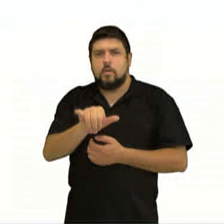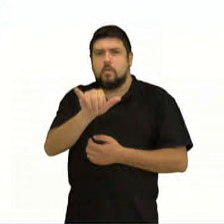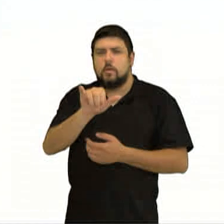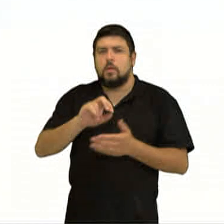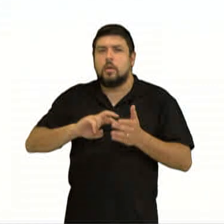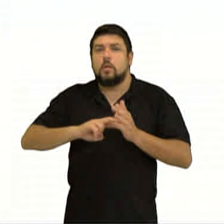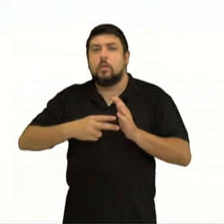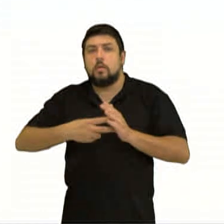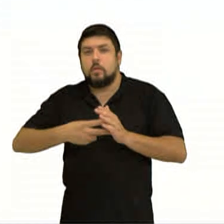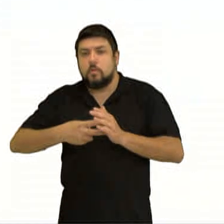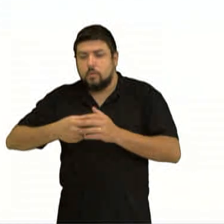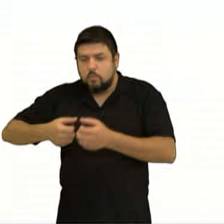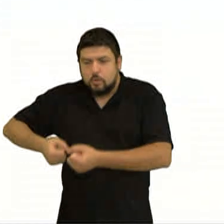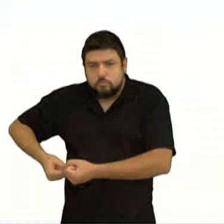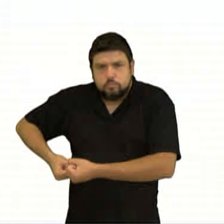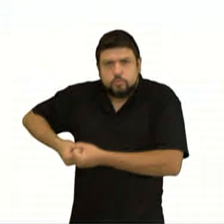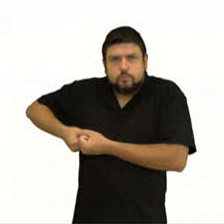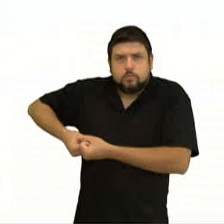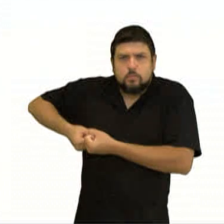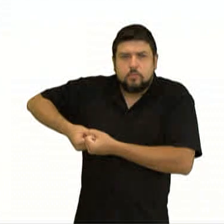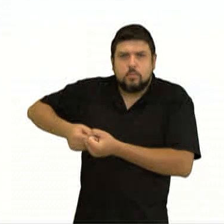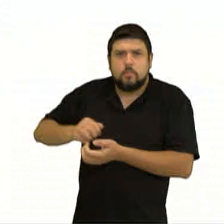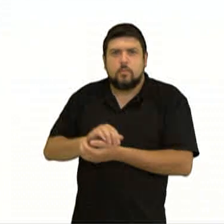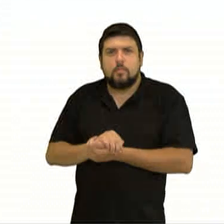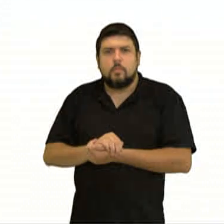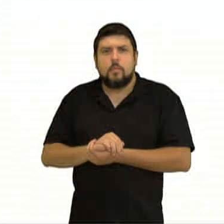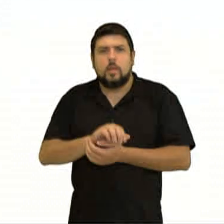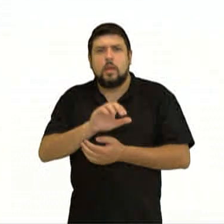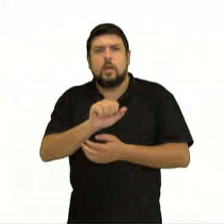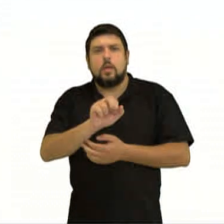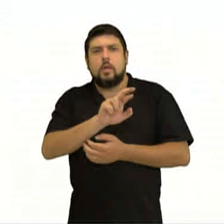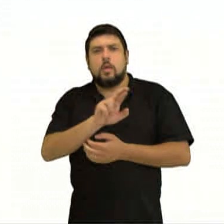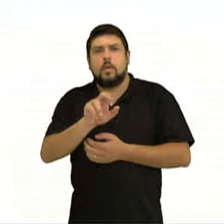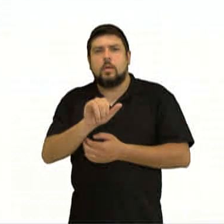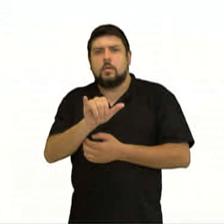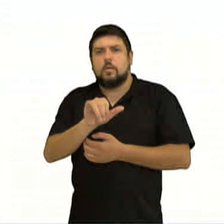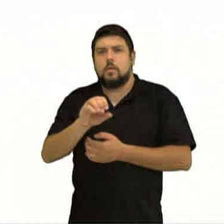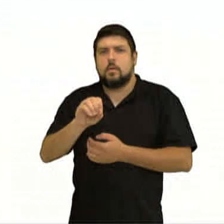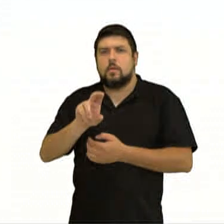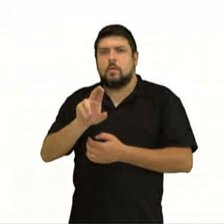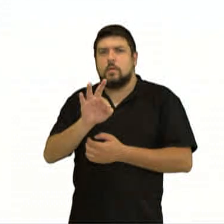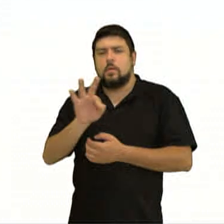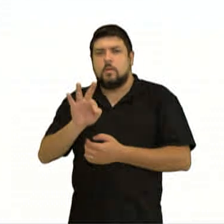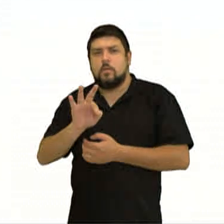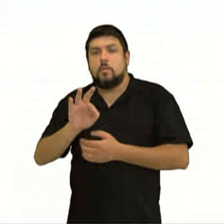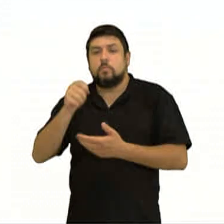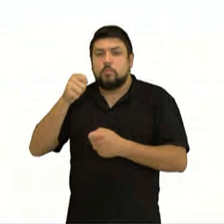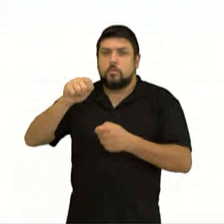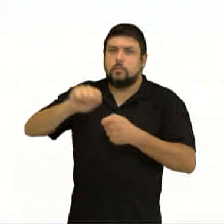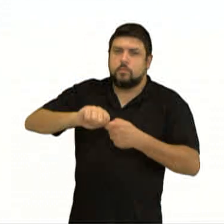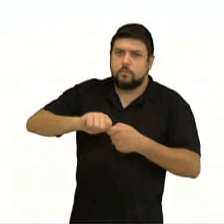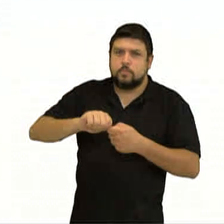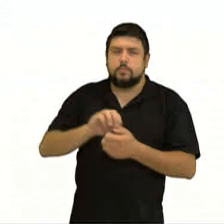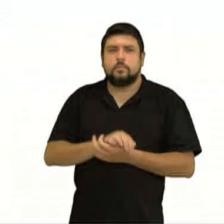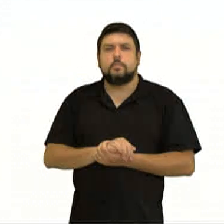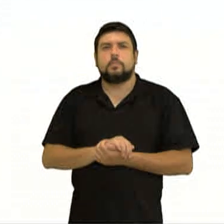carregar. Carry out, executar. Ok? Deixa eu ver outro aqui.